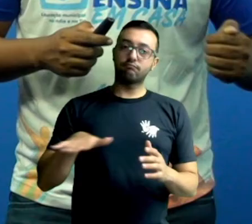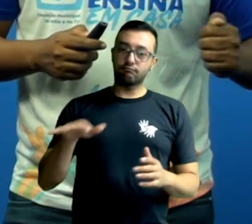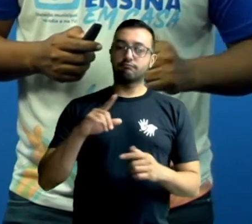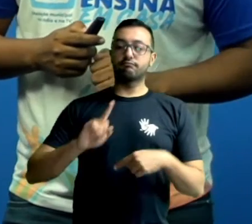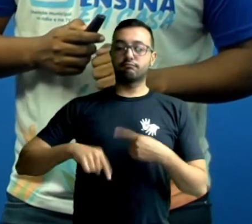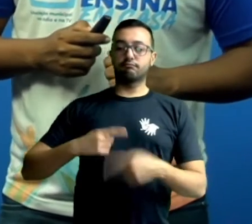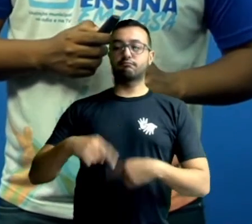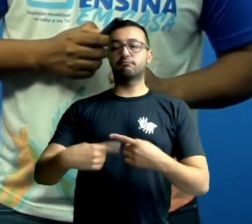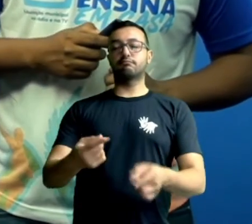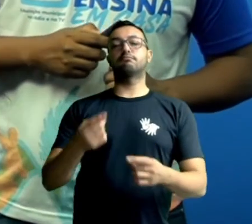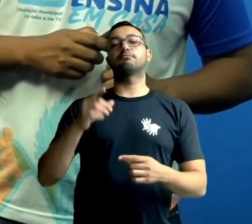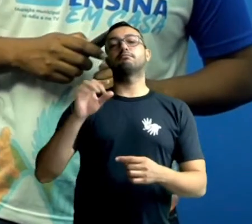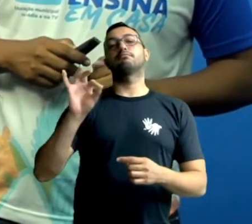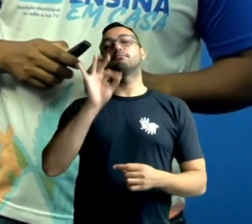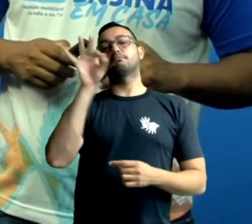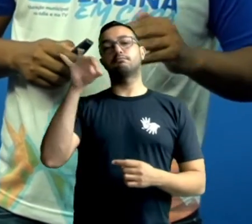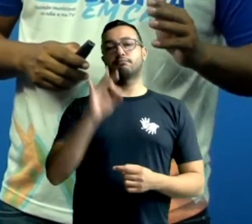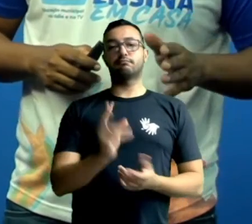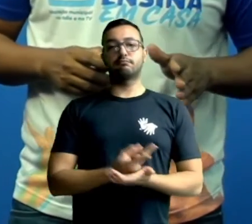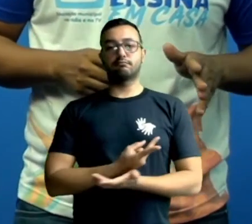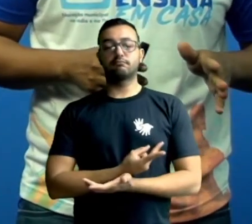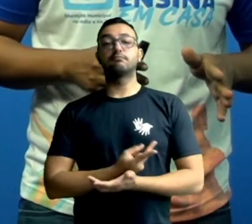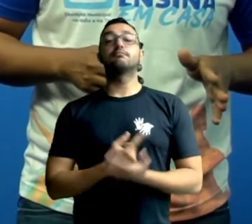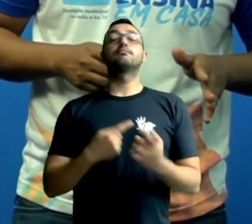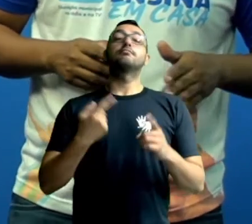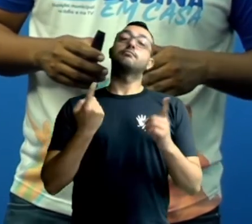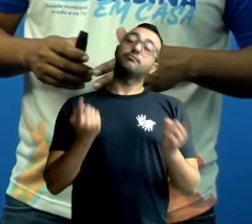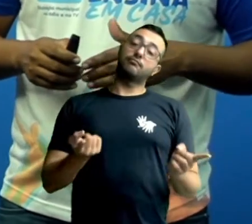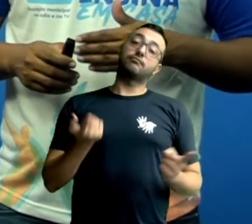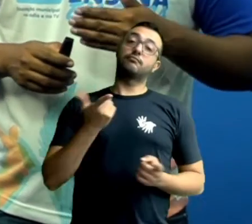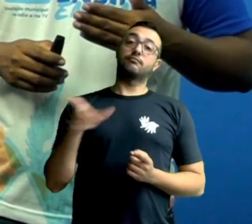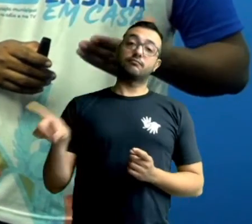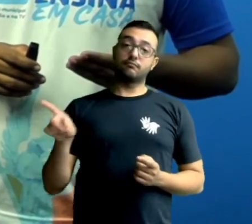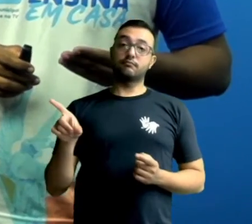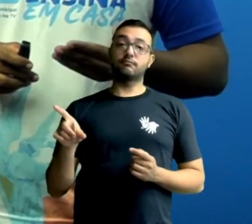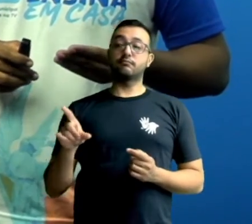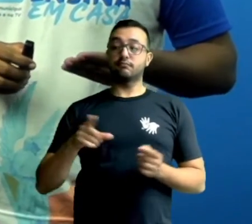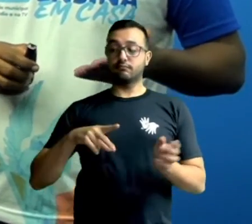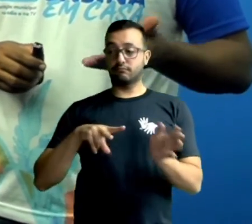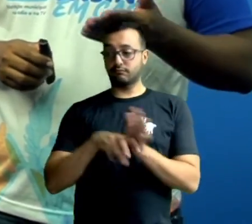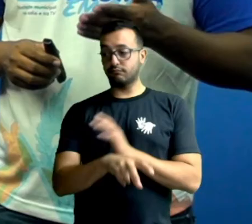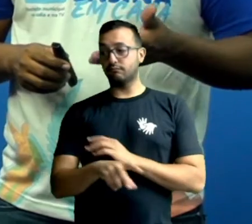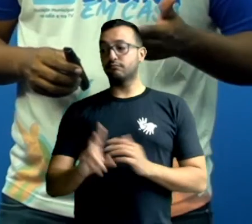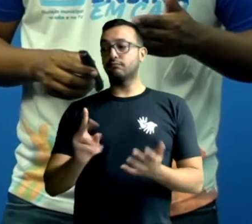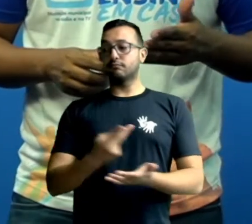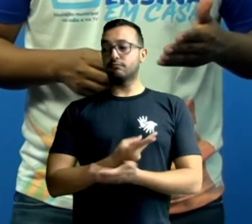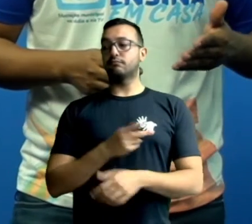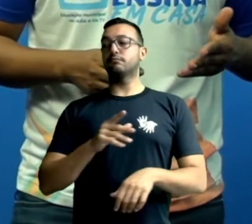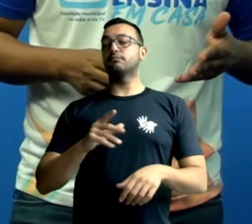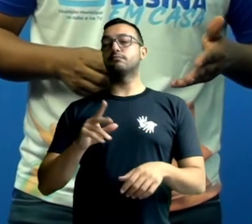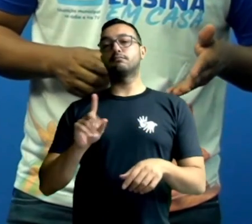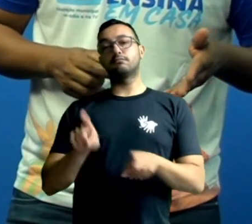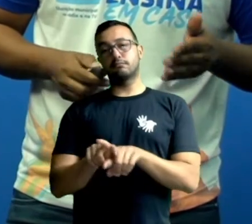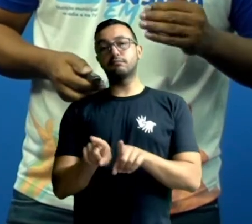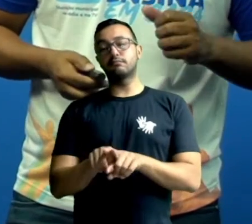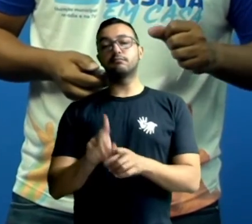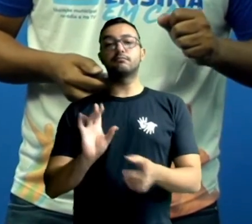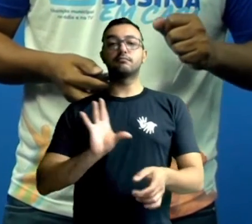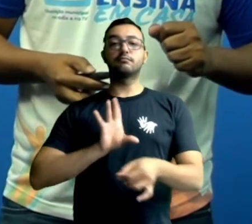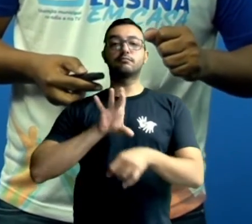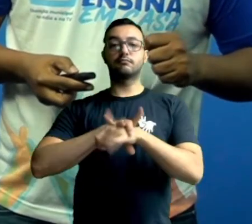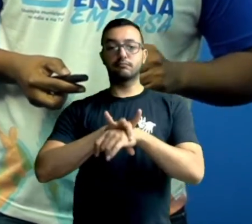reprodução desses insetos. Mas uma outra virose que eu quero falar, uma doença causada por um vírus e que ela